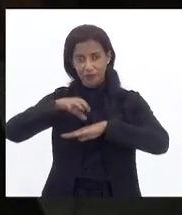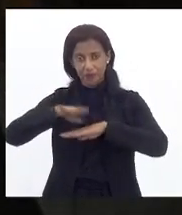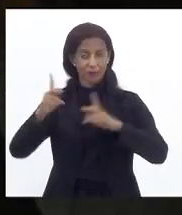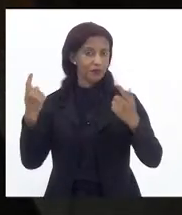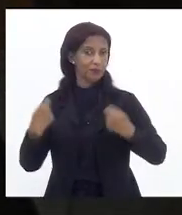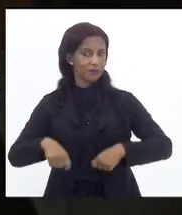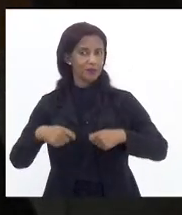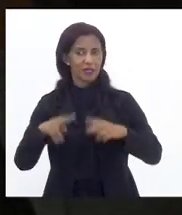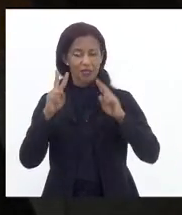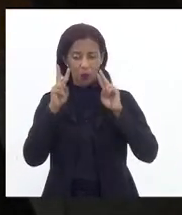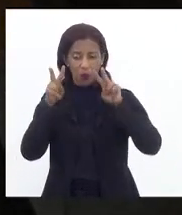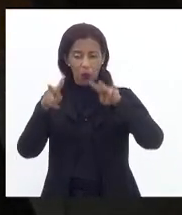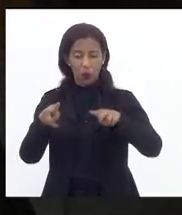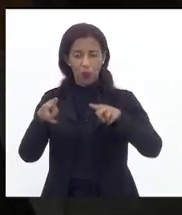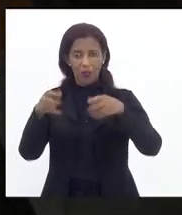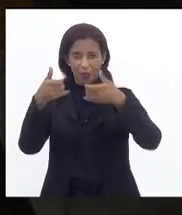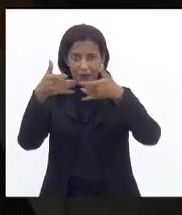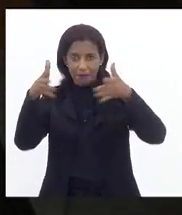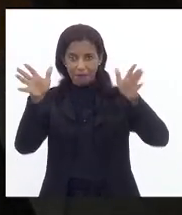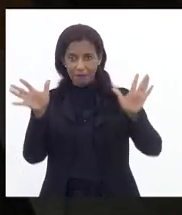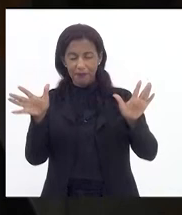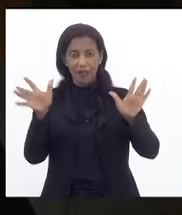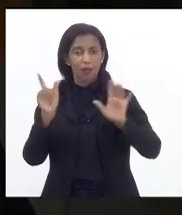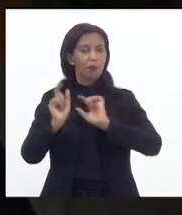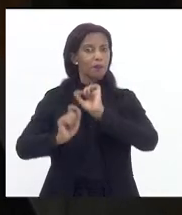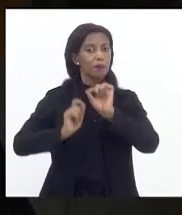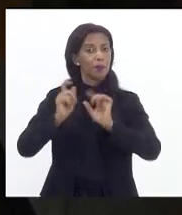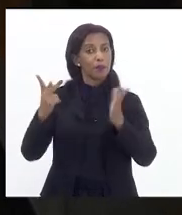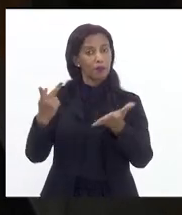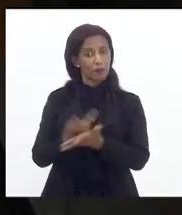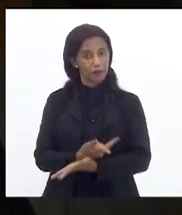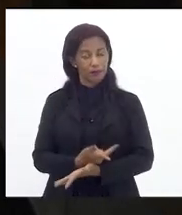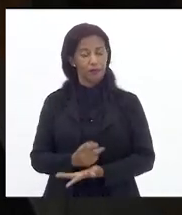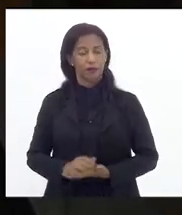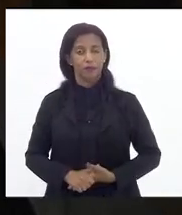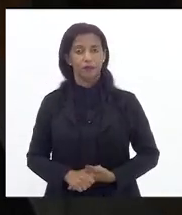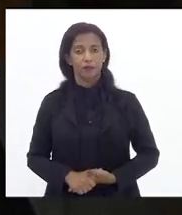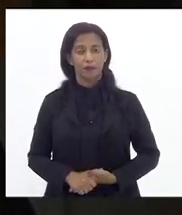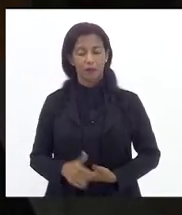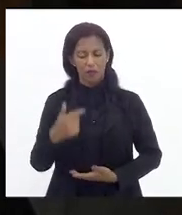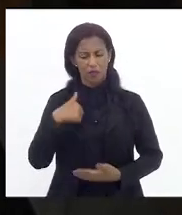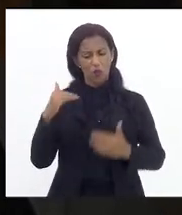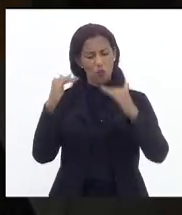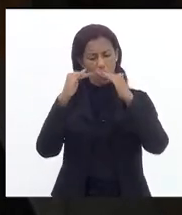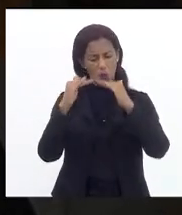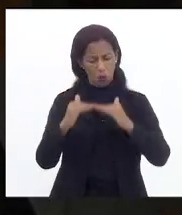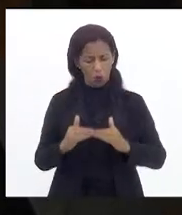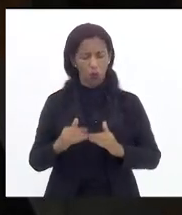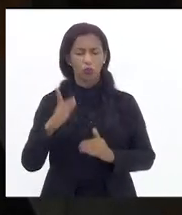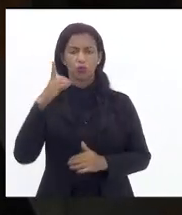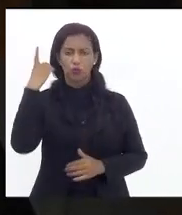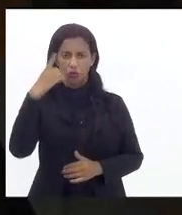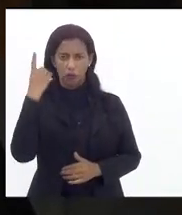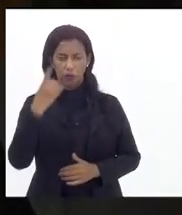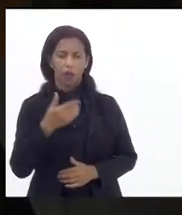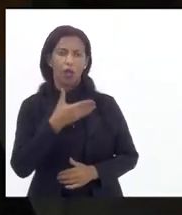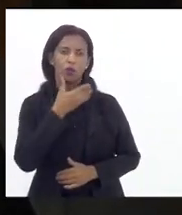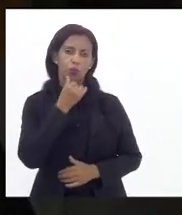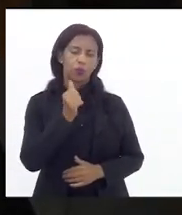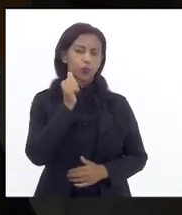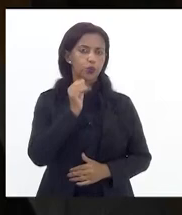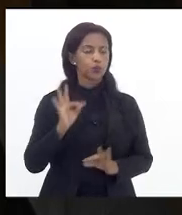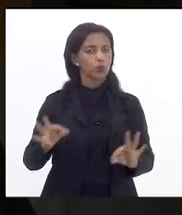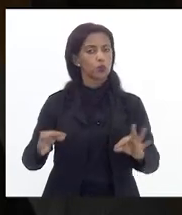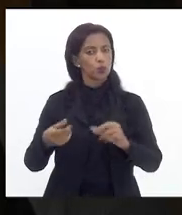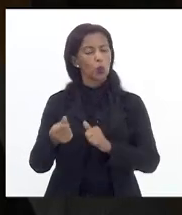necessário também um olhar um pouco mais abrangente sobre o que a gente está enfrentando eu concordo com os deputados e deputadas